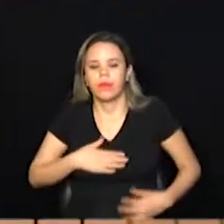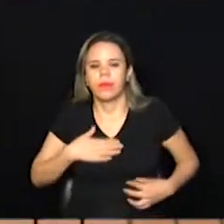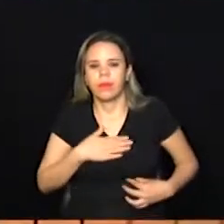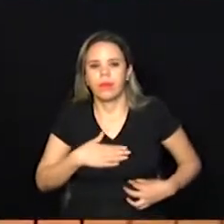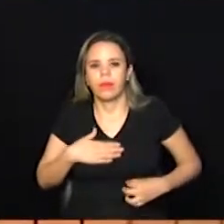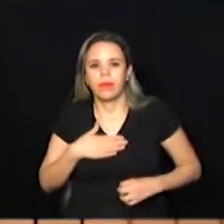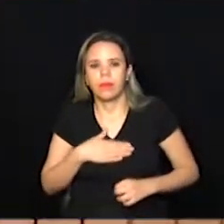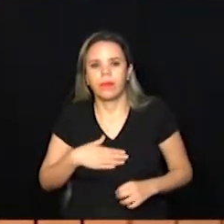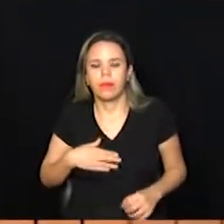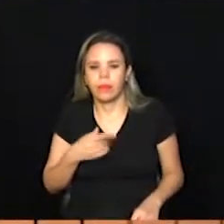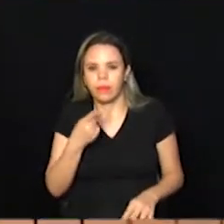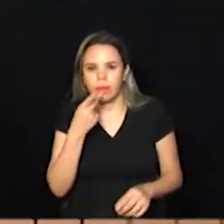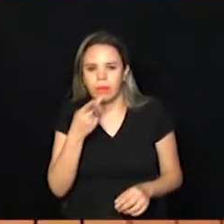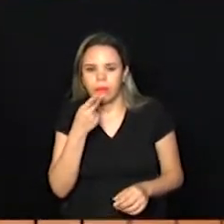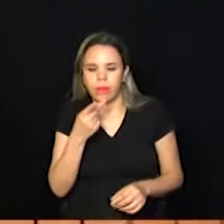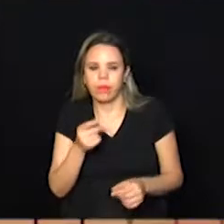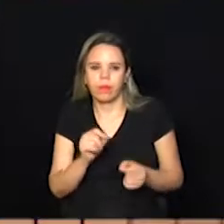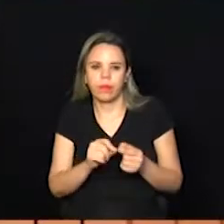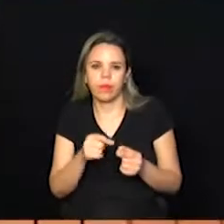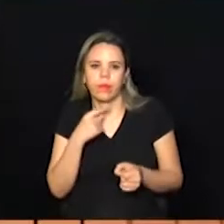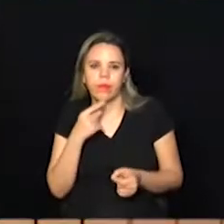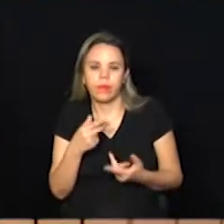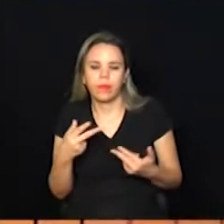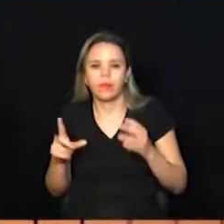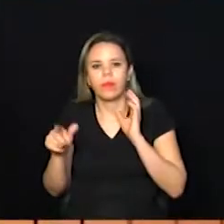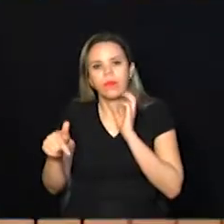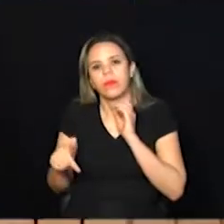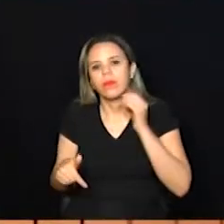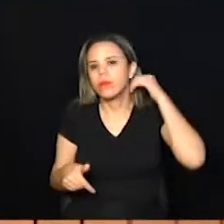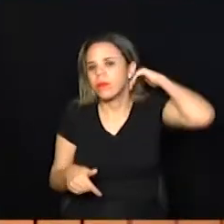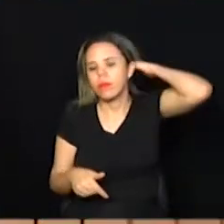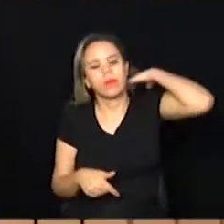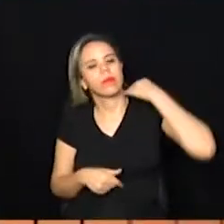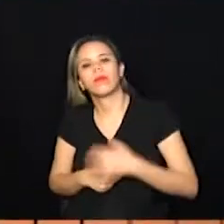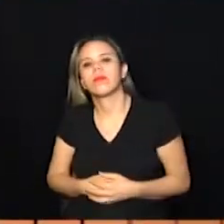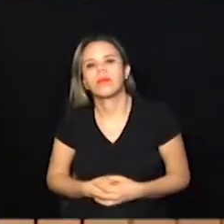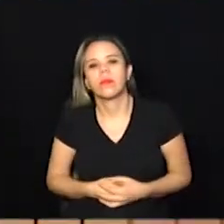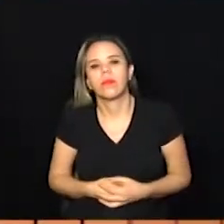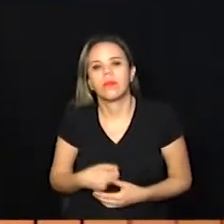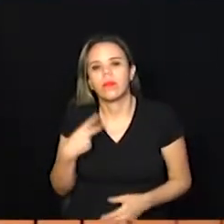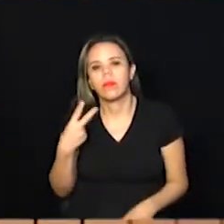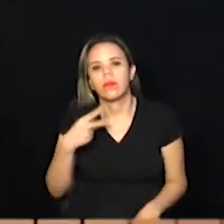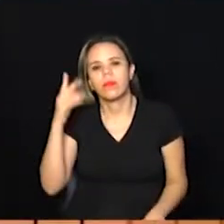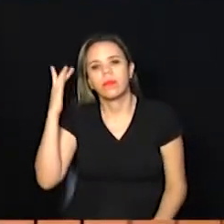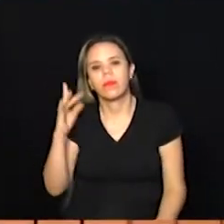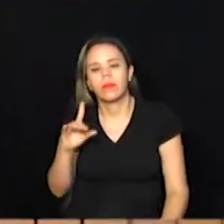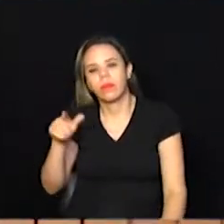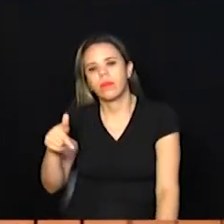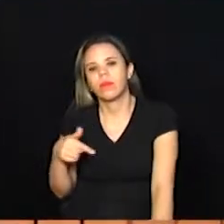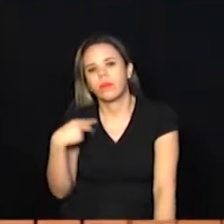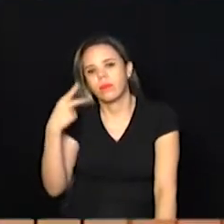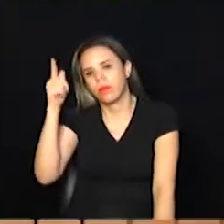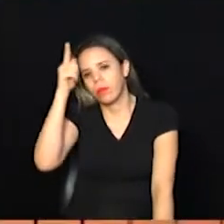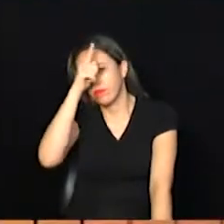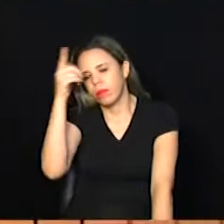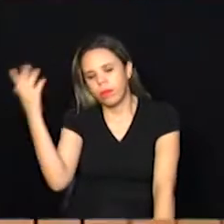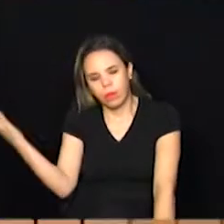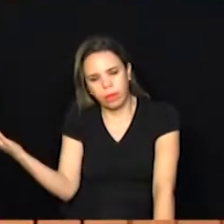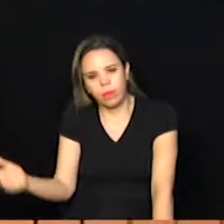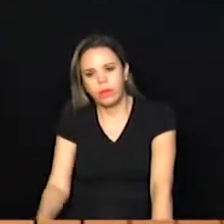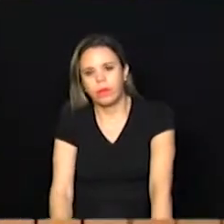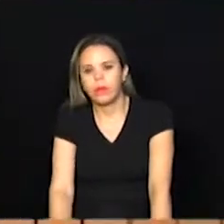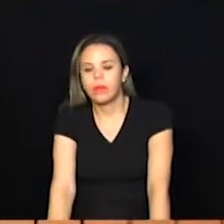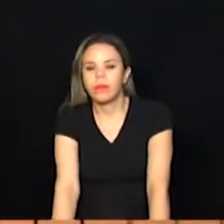de fazer algumas questões e depois, então, passo a palavra para a vereadora Guida e para o vereador Gustavo